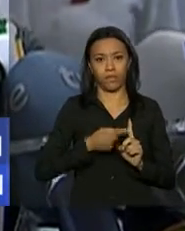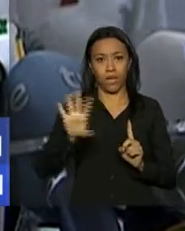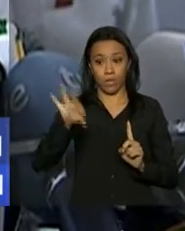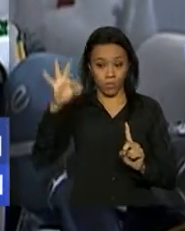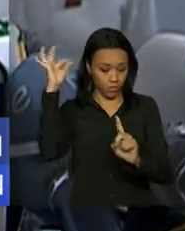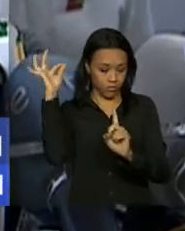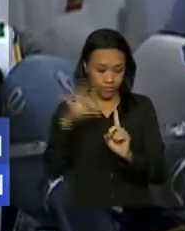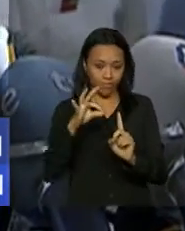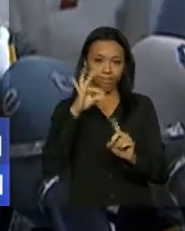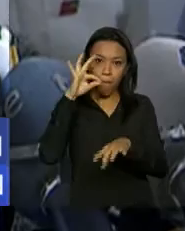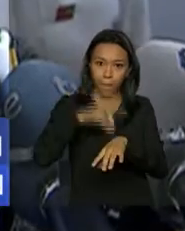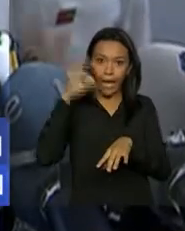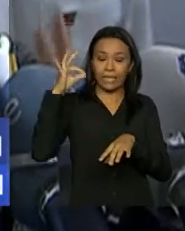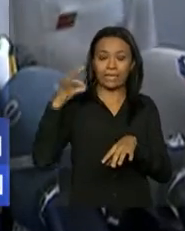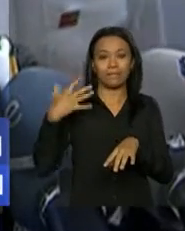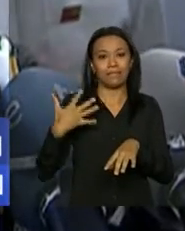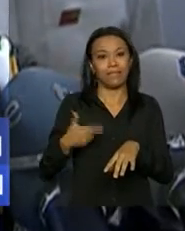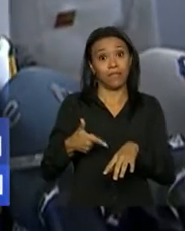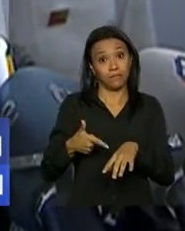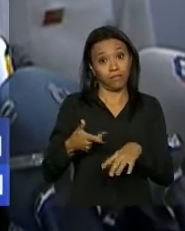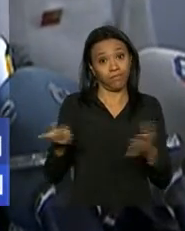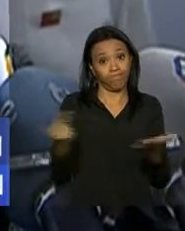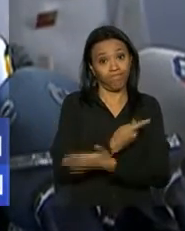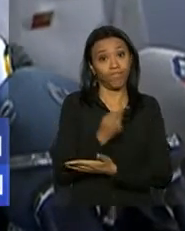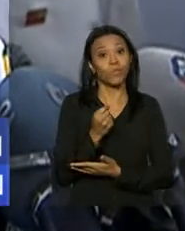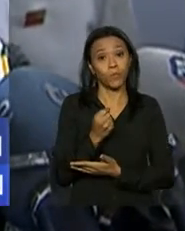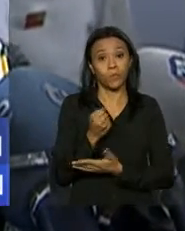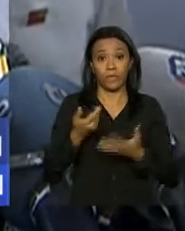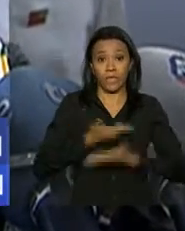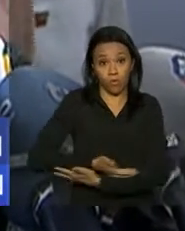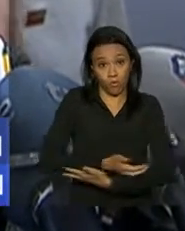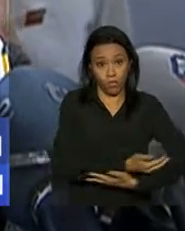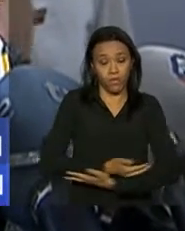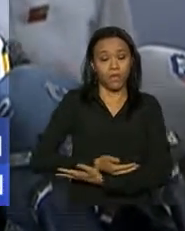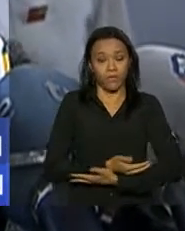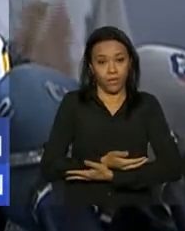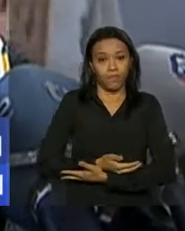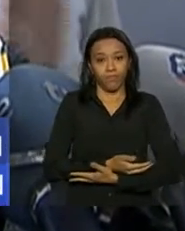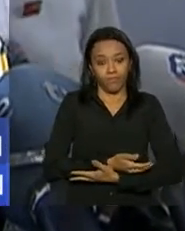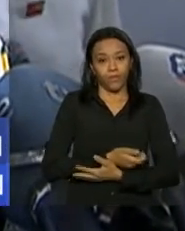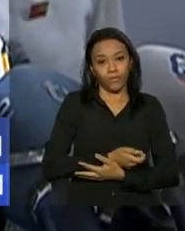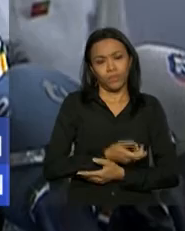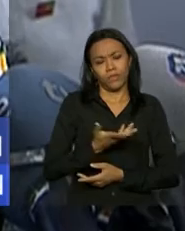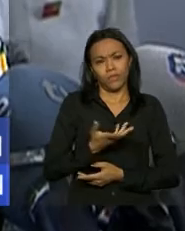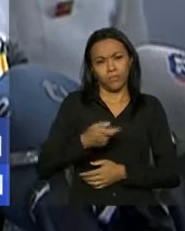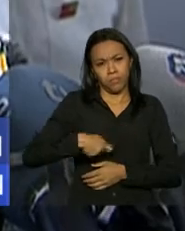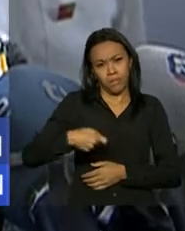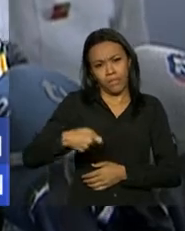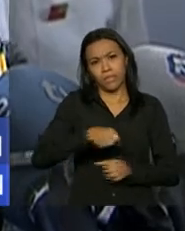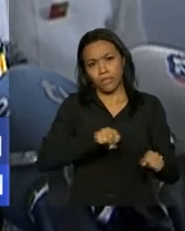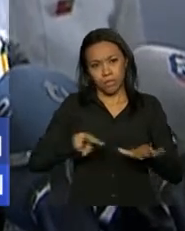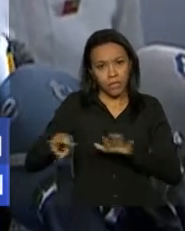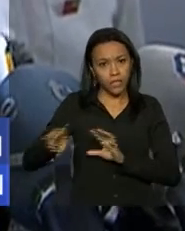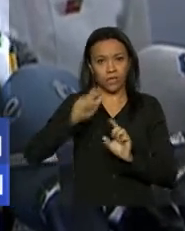que acontece? Há um grande risco da criança, se isso ocorrer nas primeiras semanas